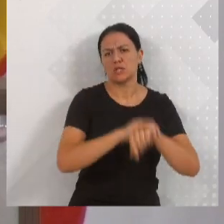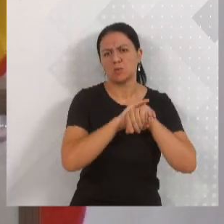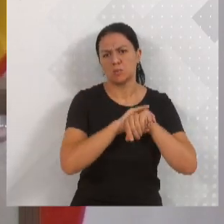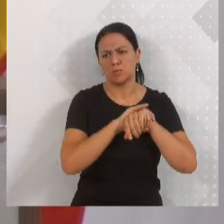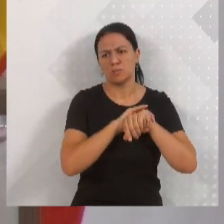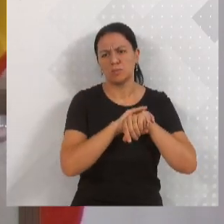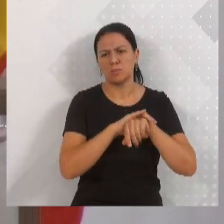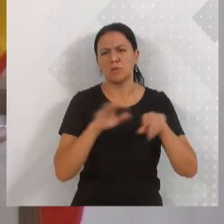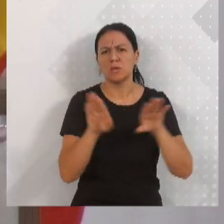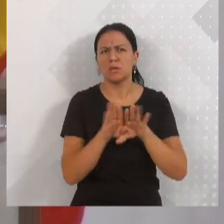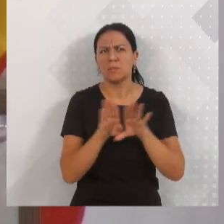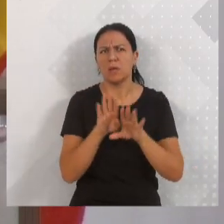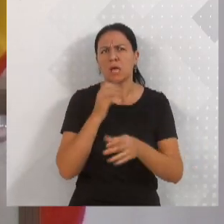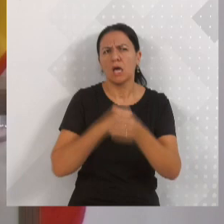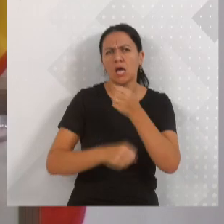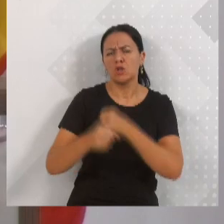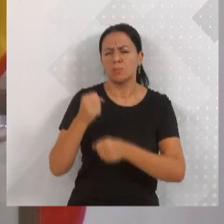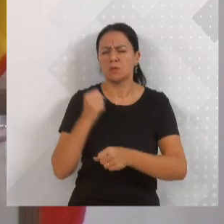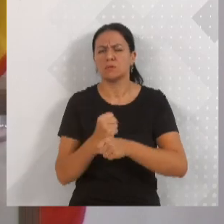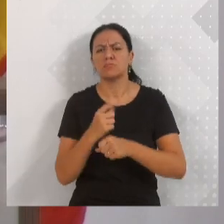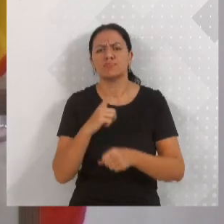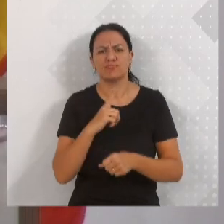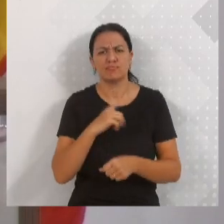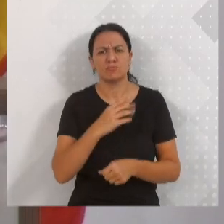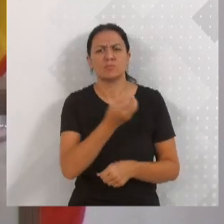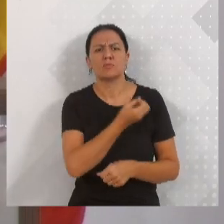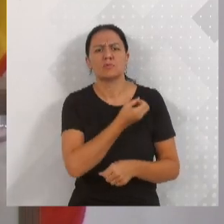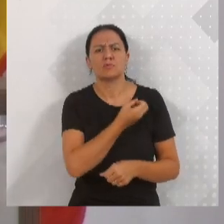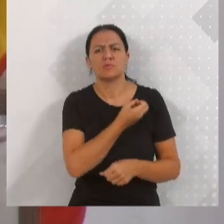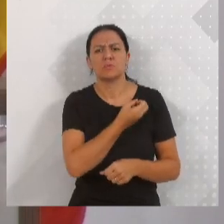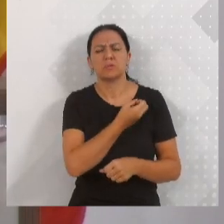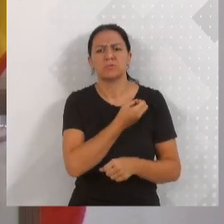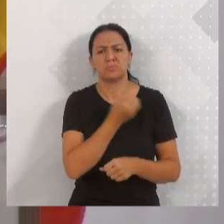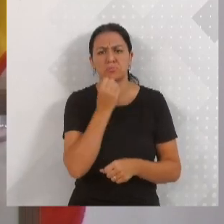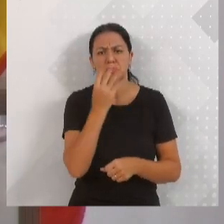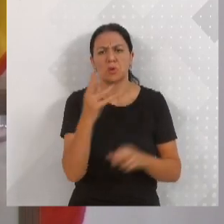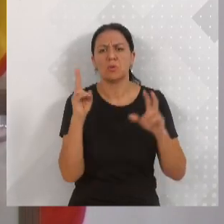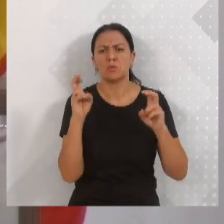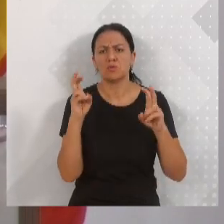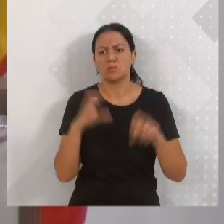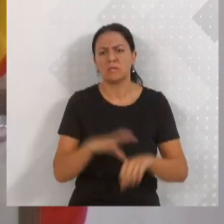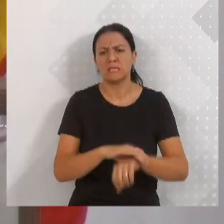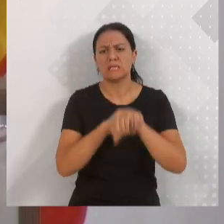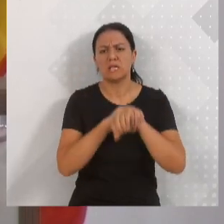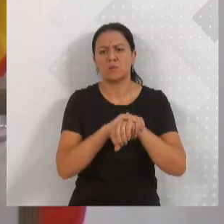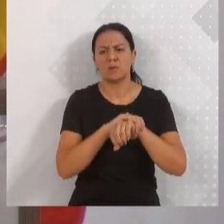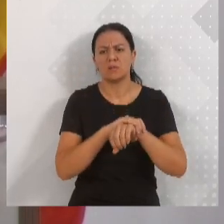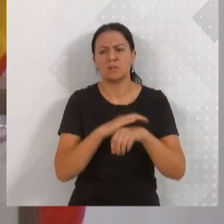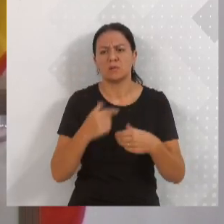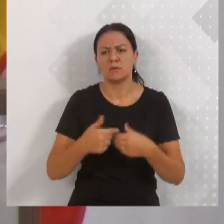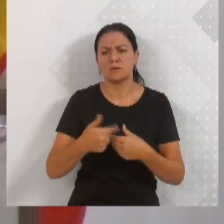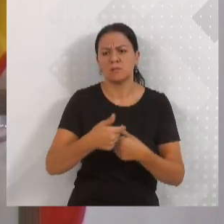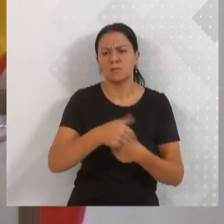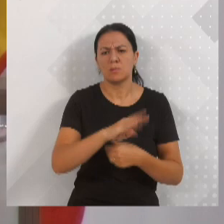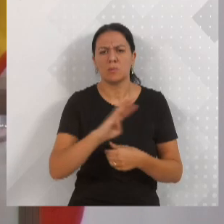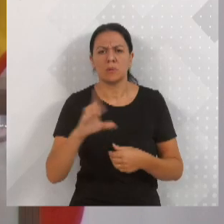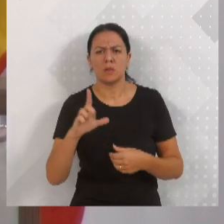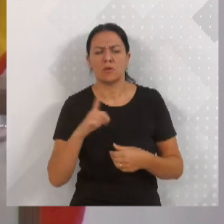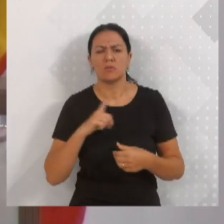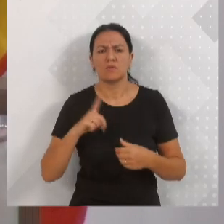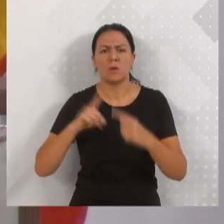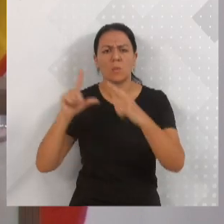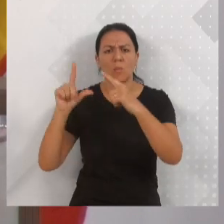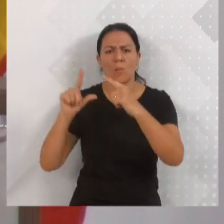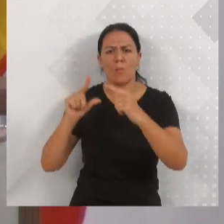eh números bastante expressivos com relação à segurança aqui no município de Blumenau né nós tivemos uma redução aí de quase